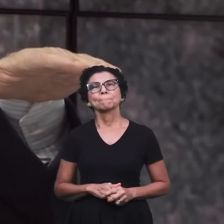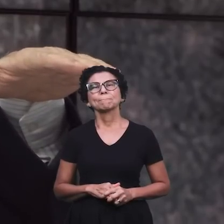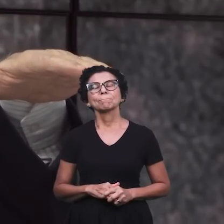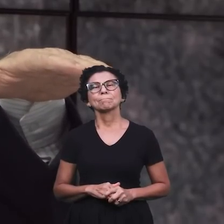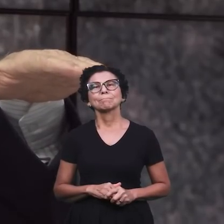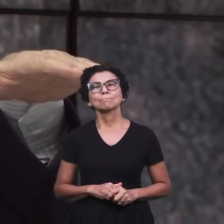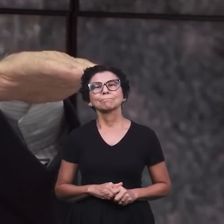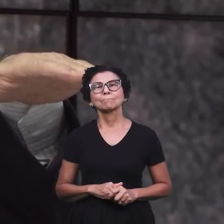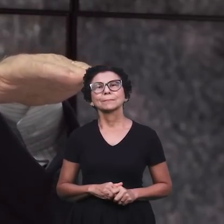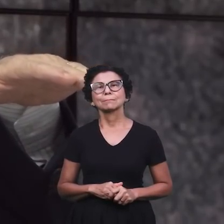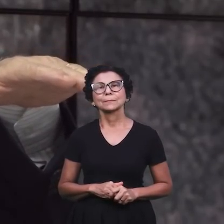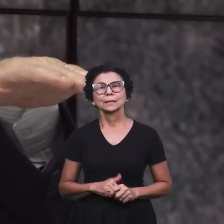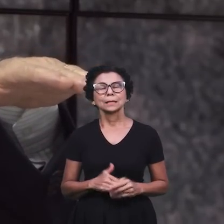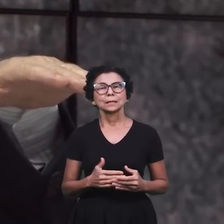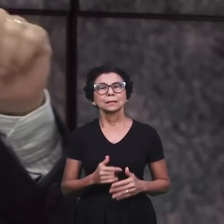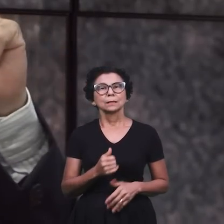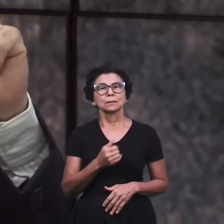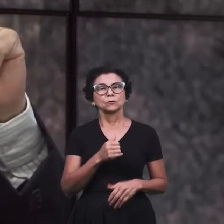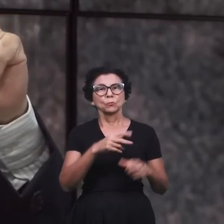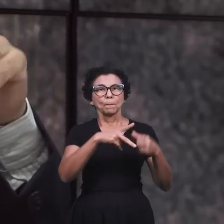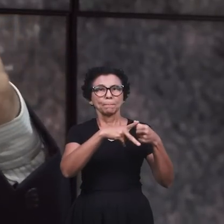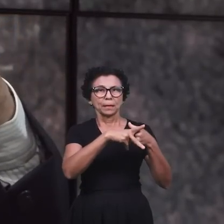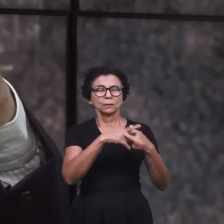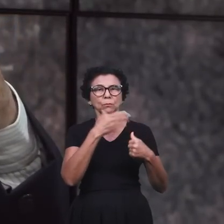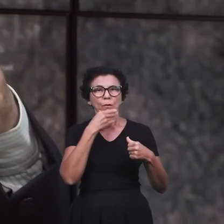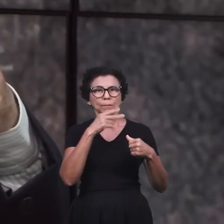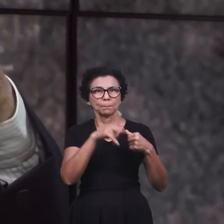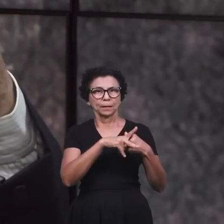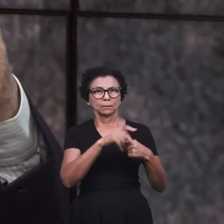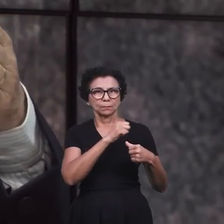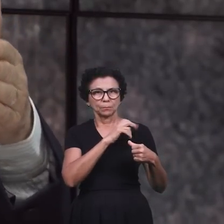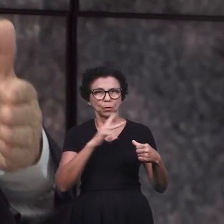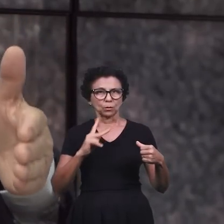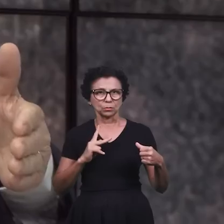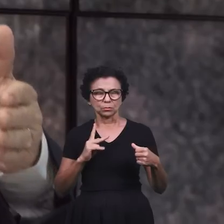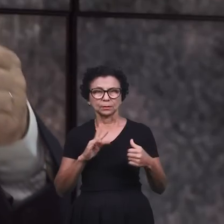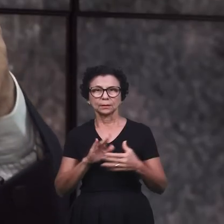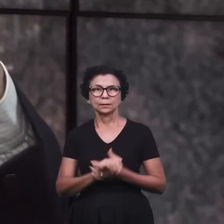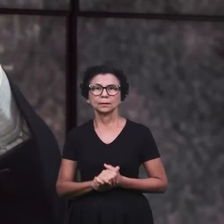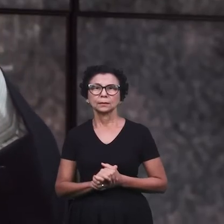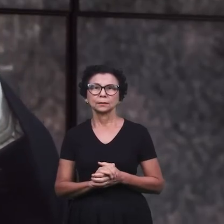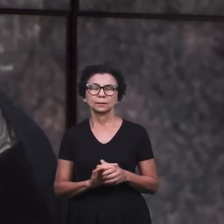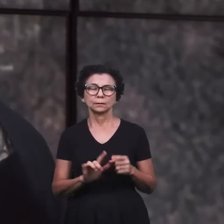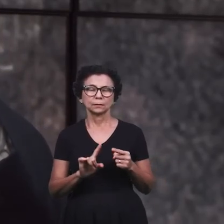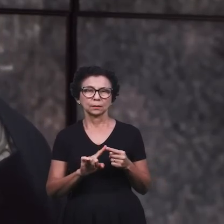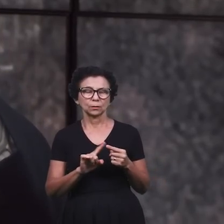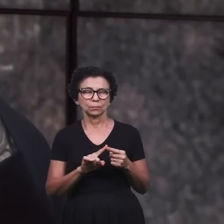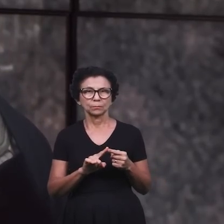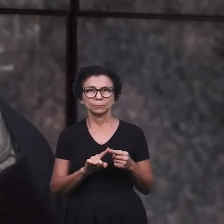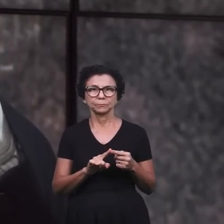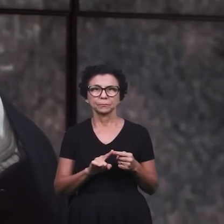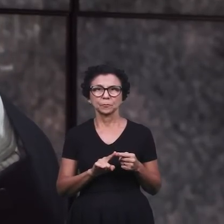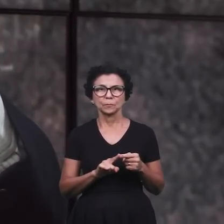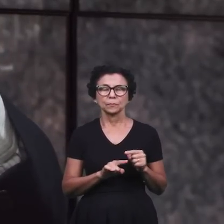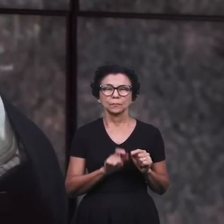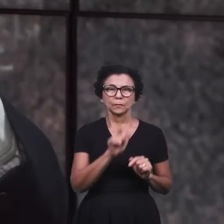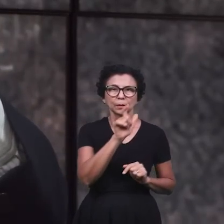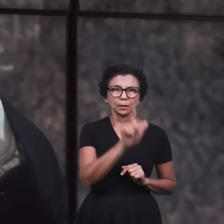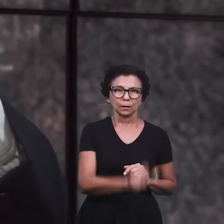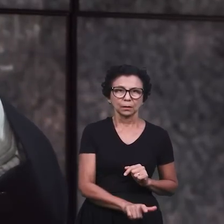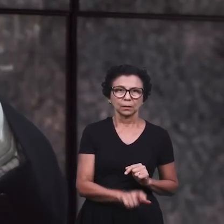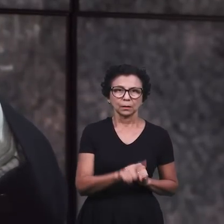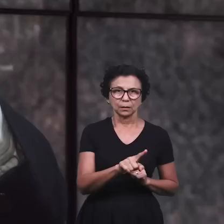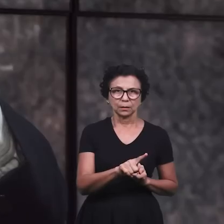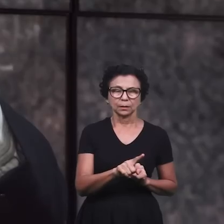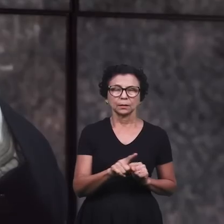sobre essa passagem de Pedro, né? Então, Simão passou a chamar-se Pedro, fazendo parte da